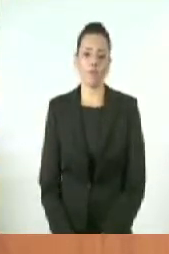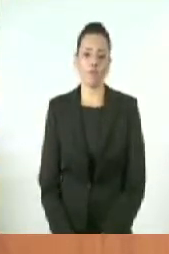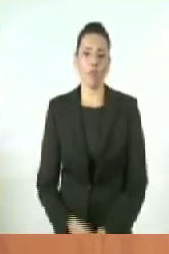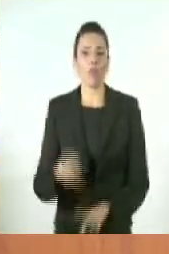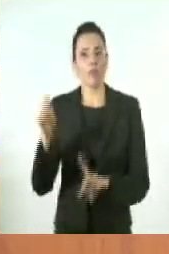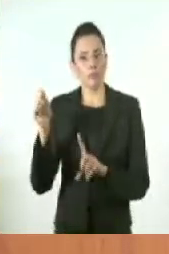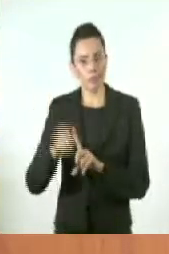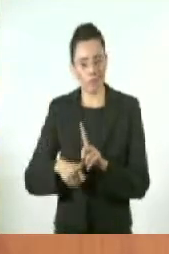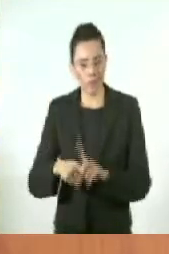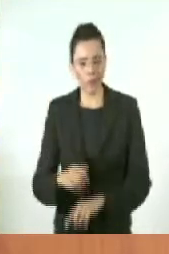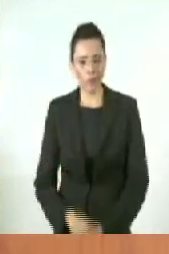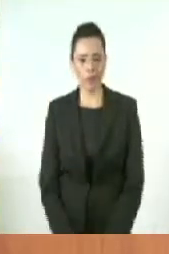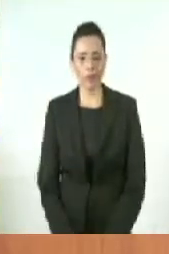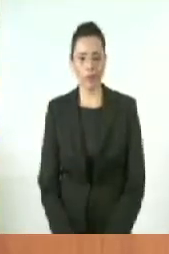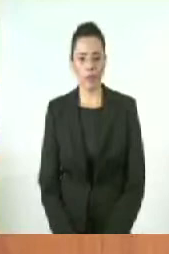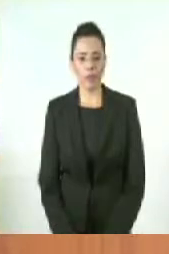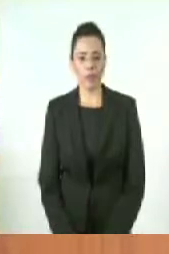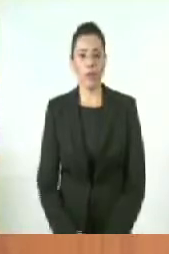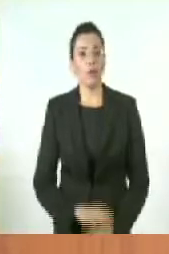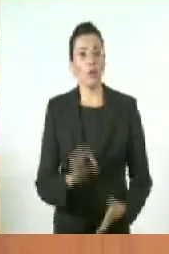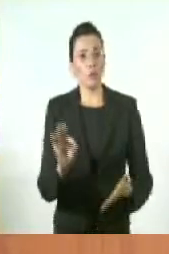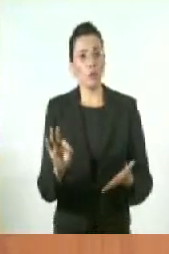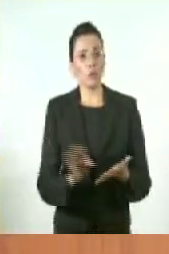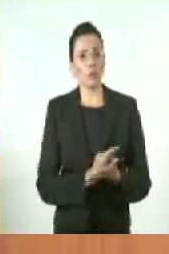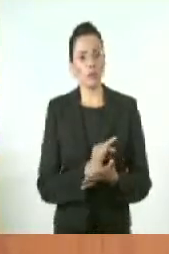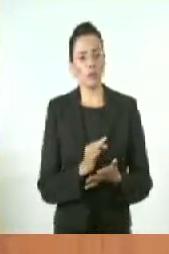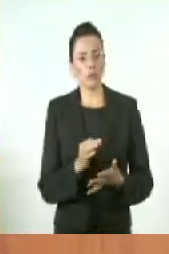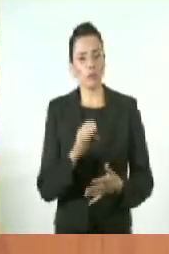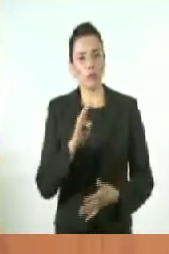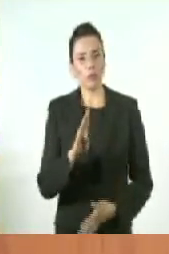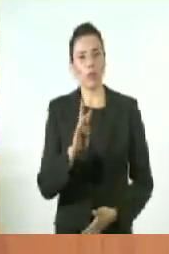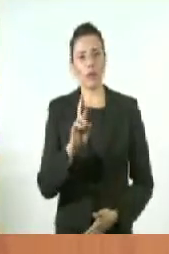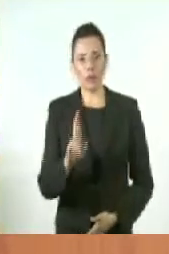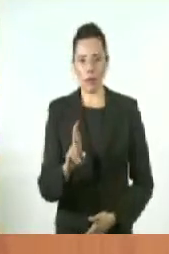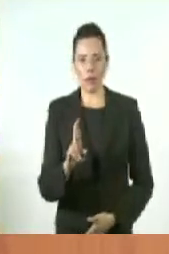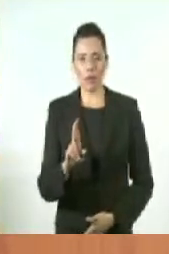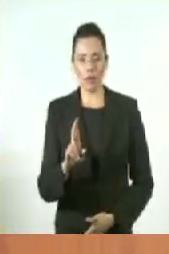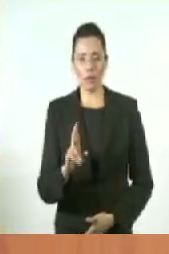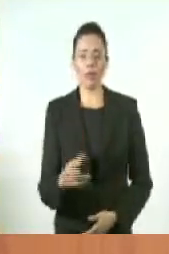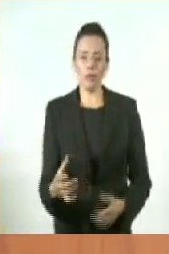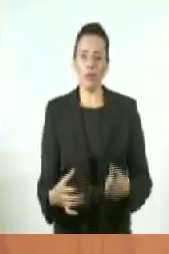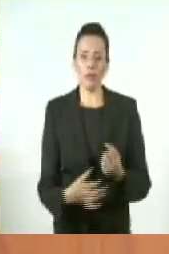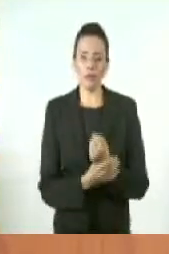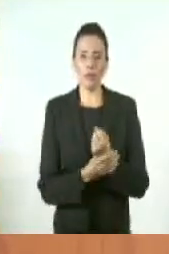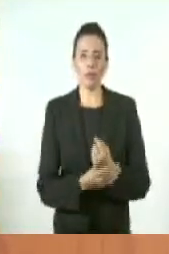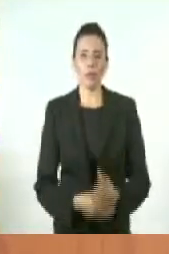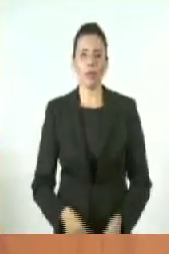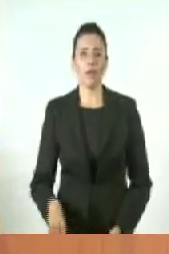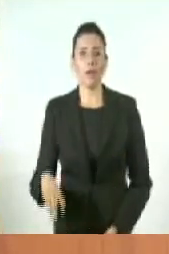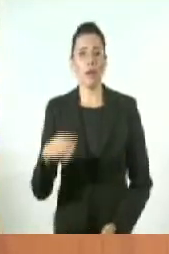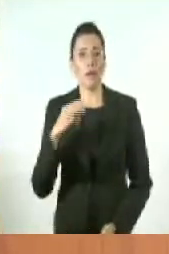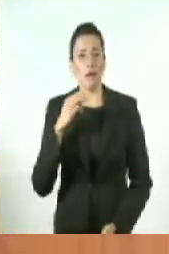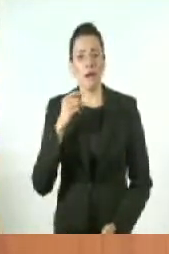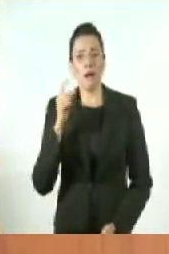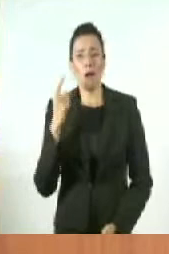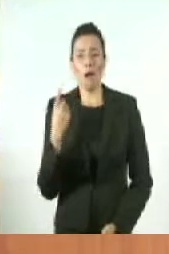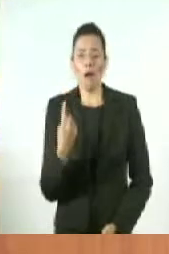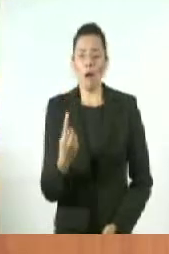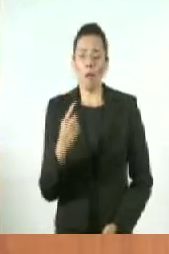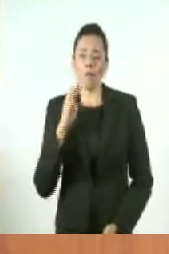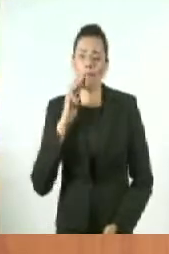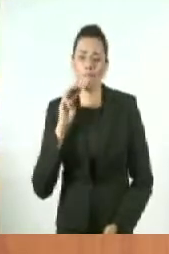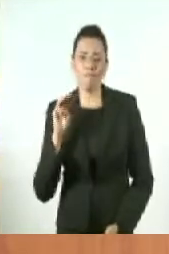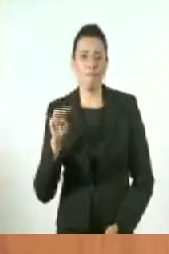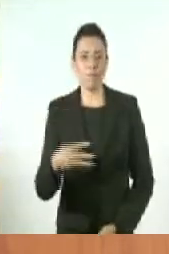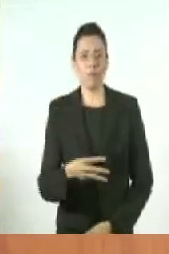está por R$ 1.619.000. O que é segurança? Já foi até provado pelo ilustre deputado aqui presente, que